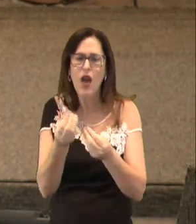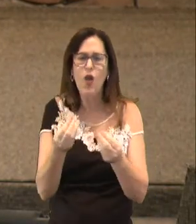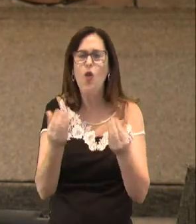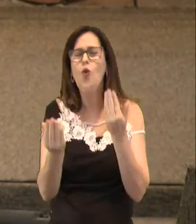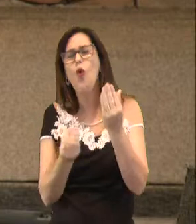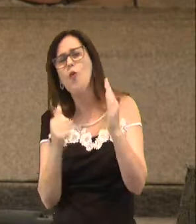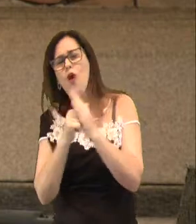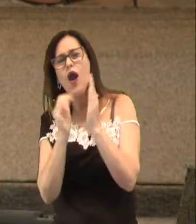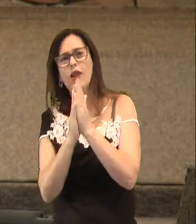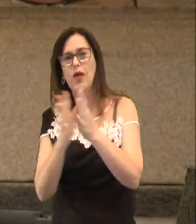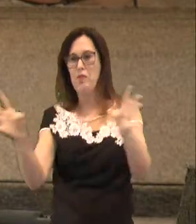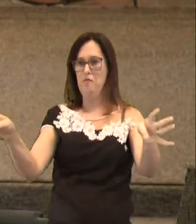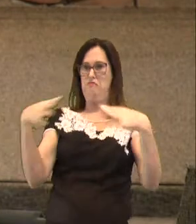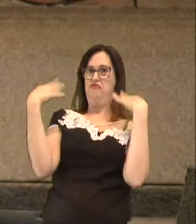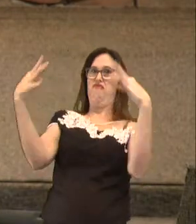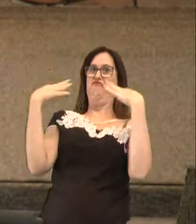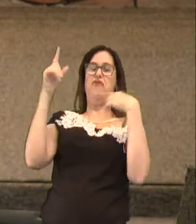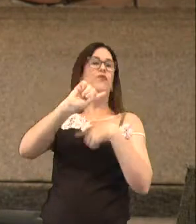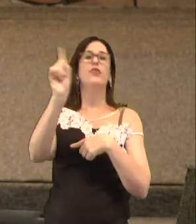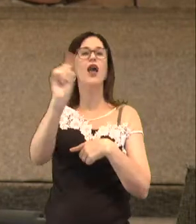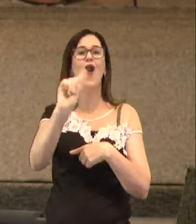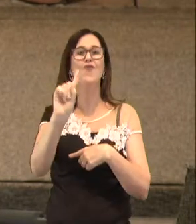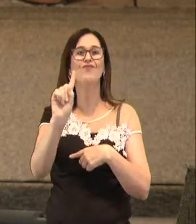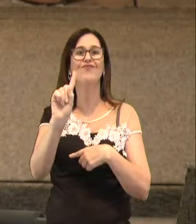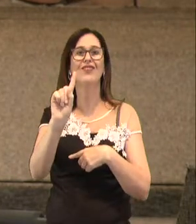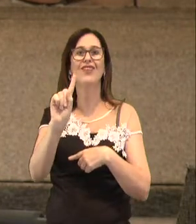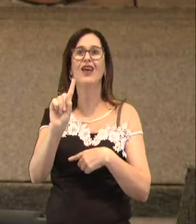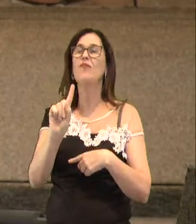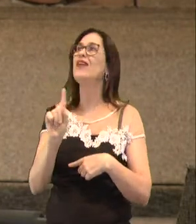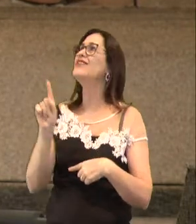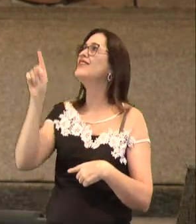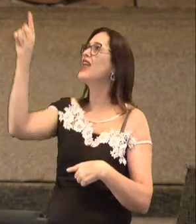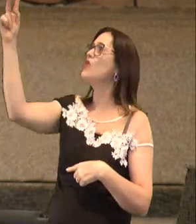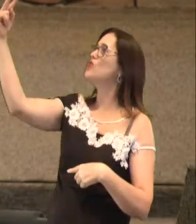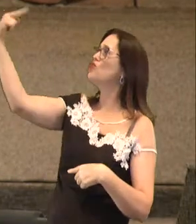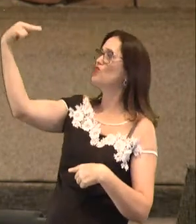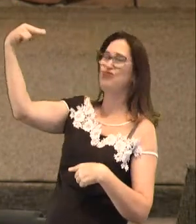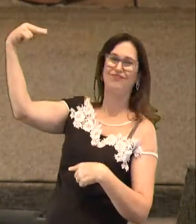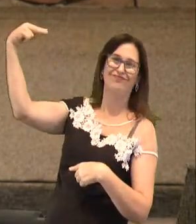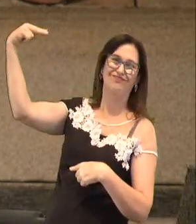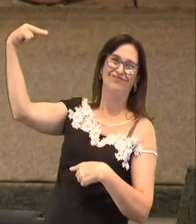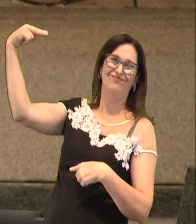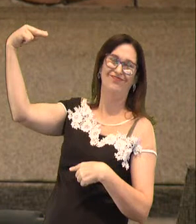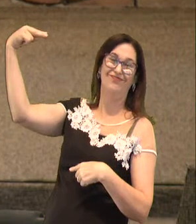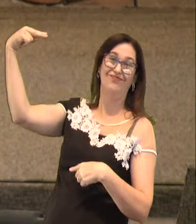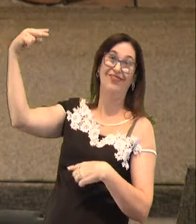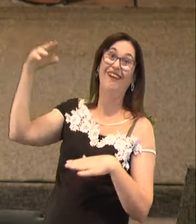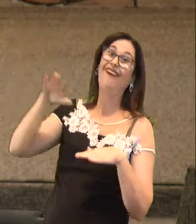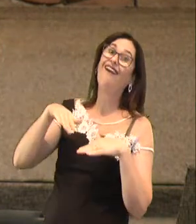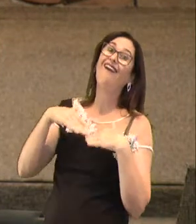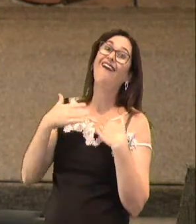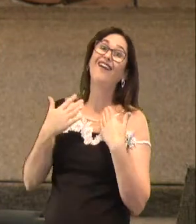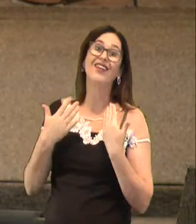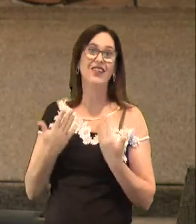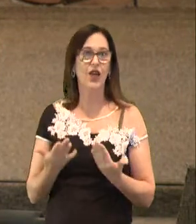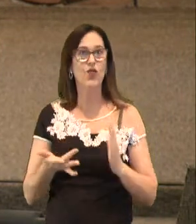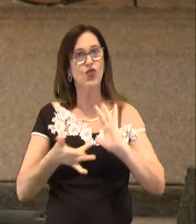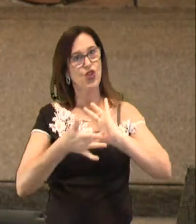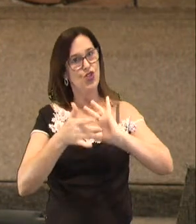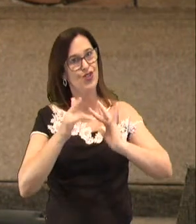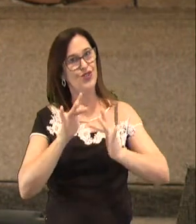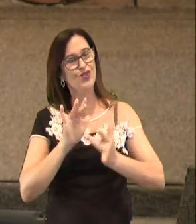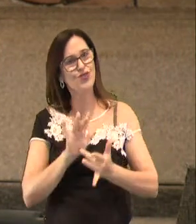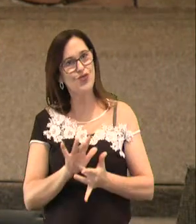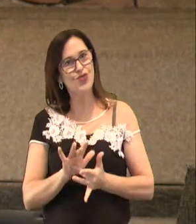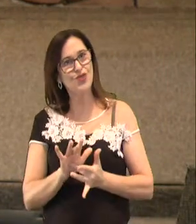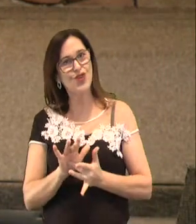para aparecer para as pessoas, mas para ser visto, ouvido pelo Senhor. E é aí então que Jesus